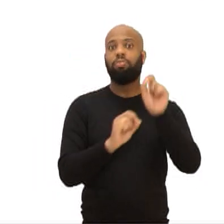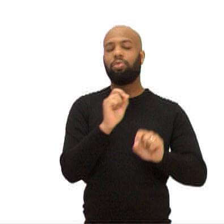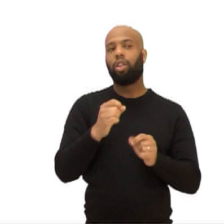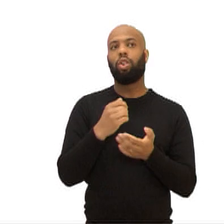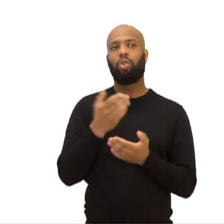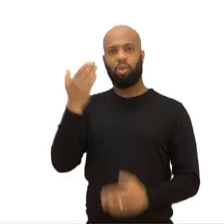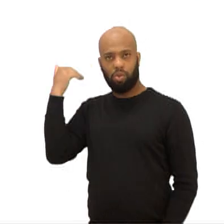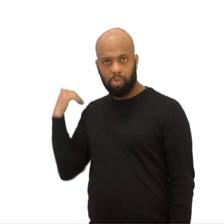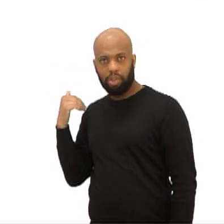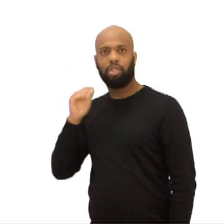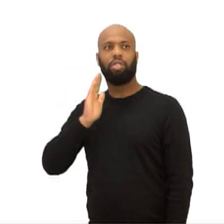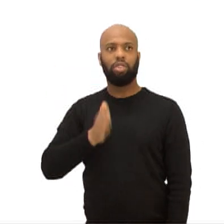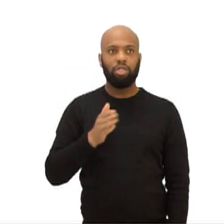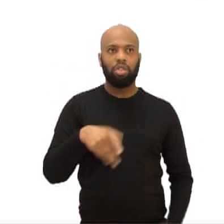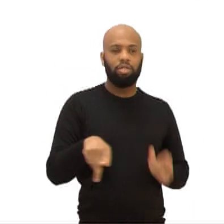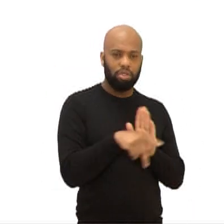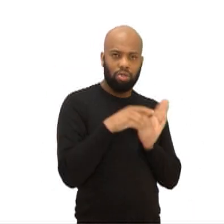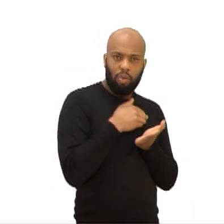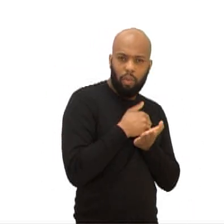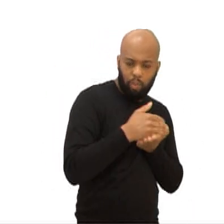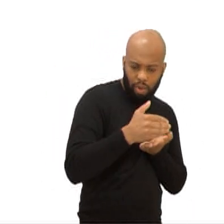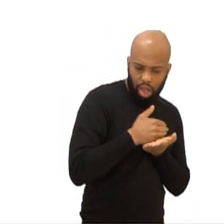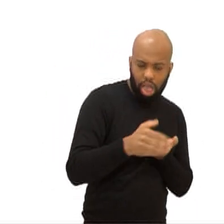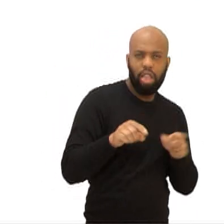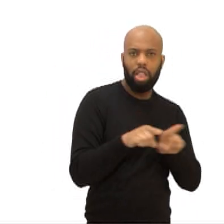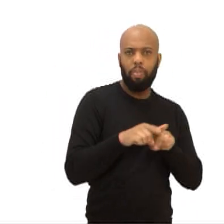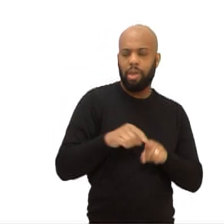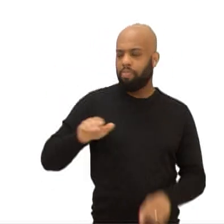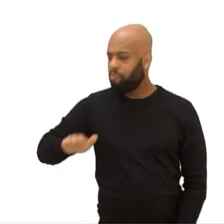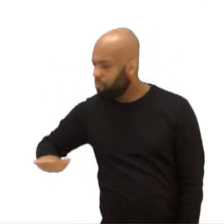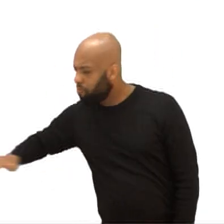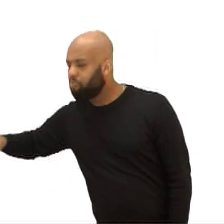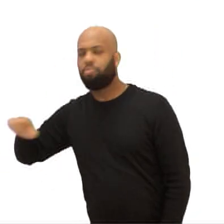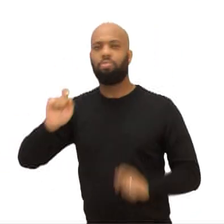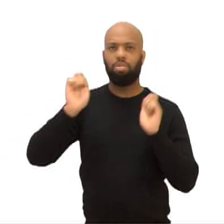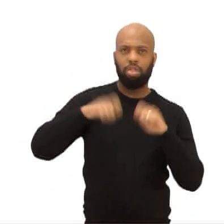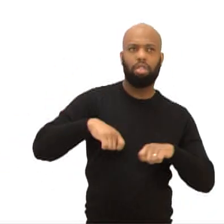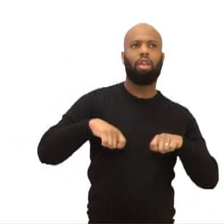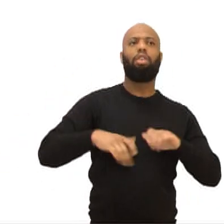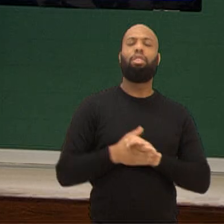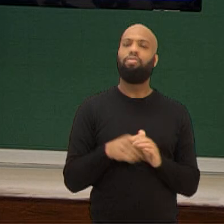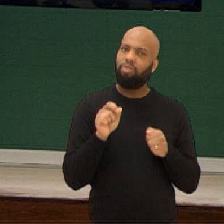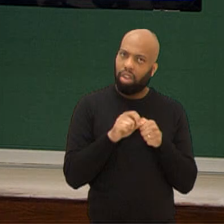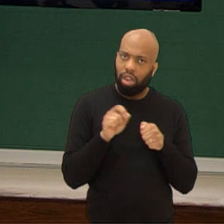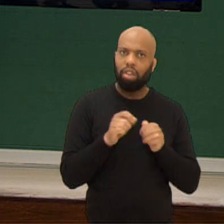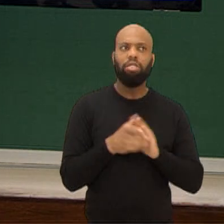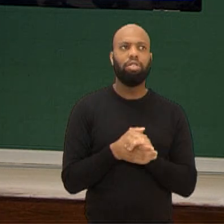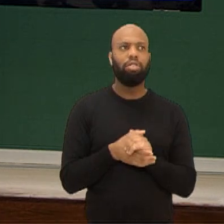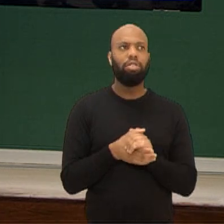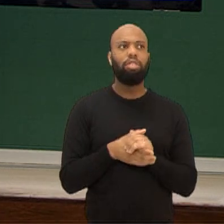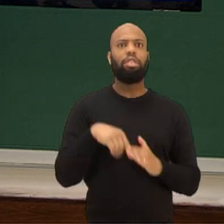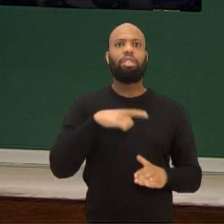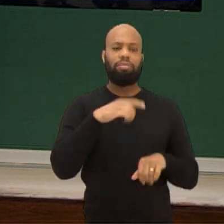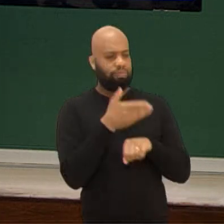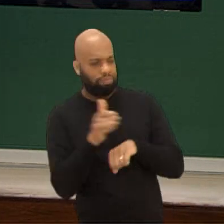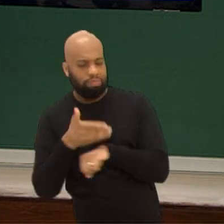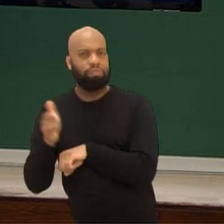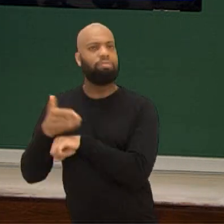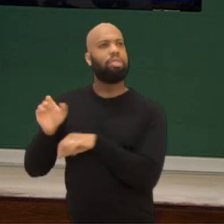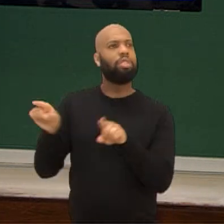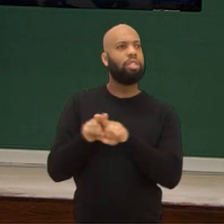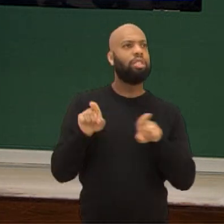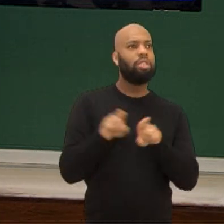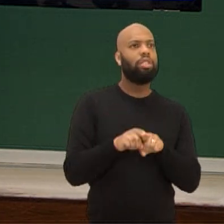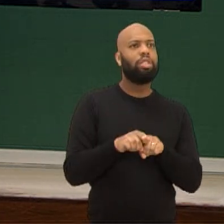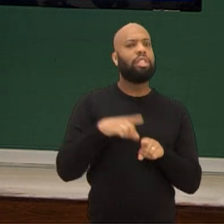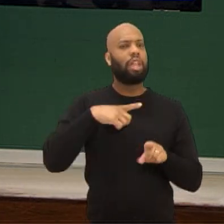desde os iniciantes, desde o pequenininho, ele começa a ter essas práticas,